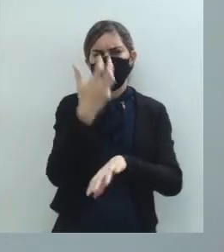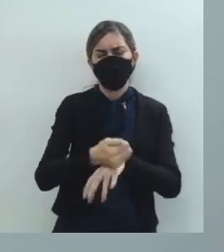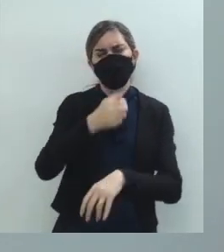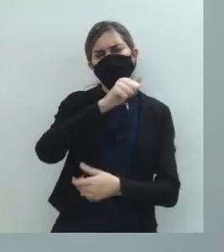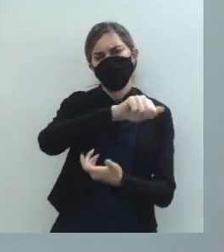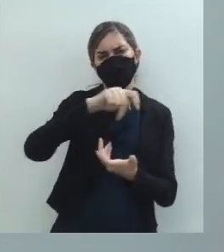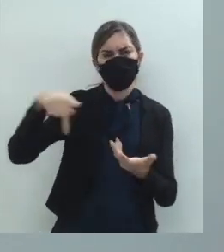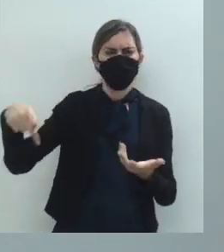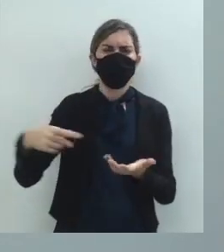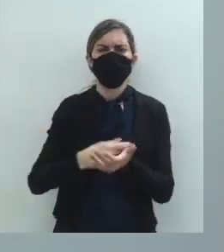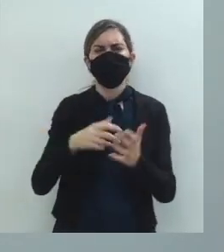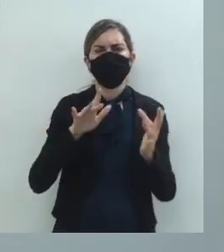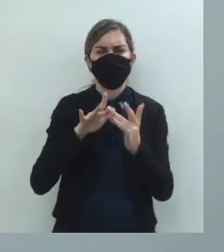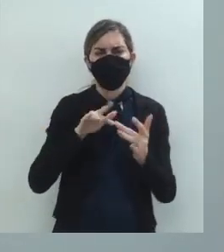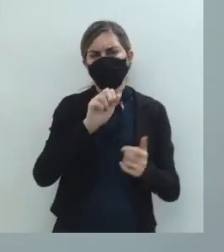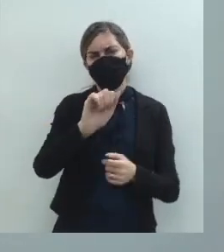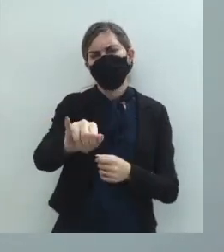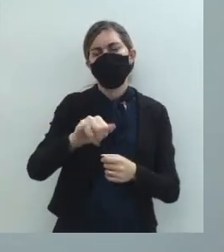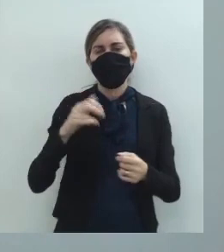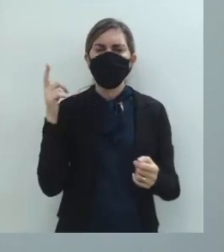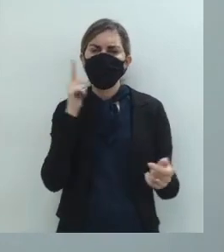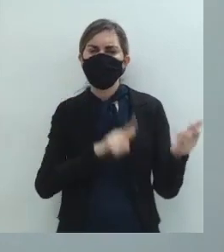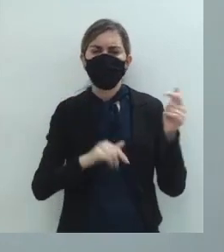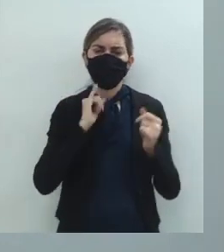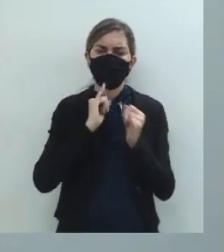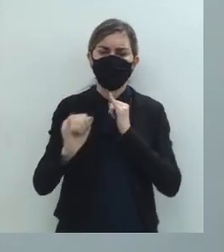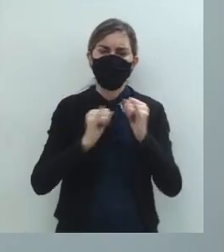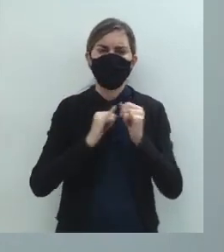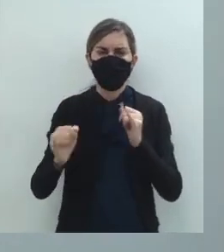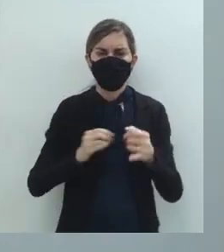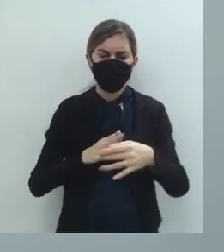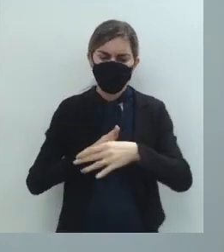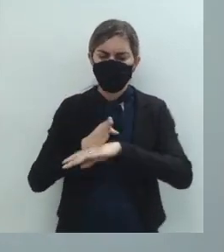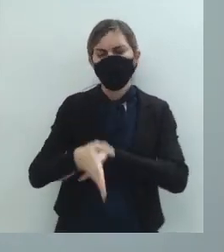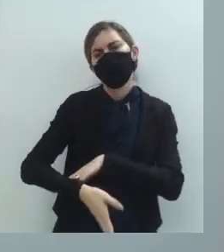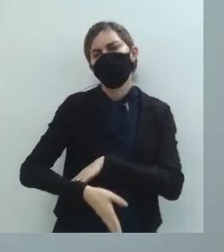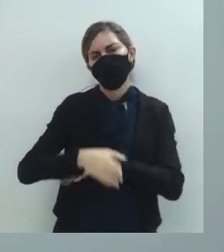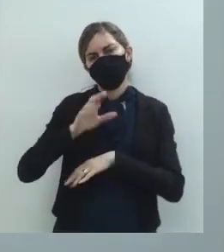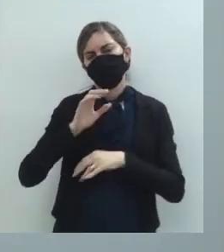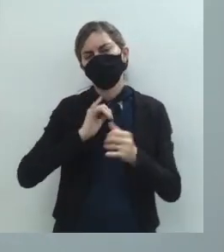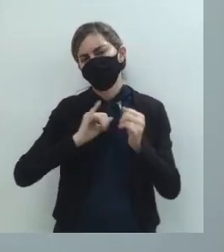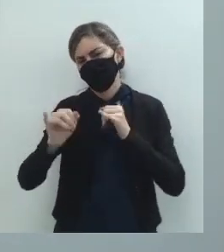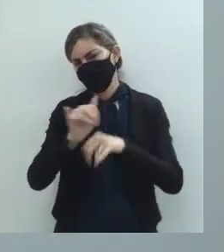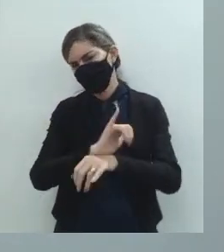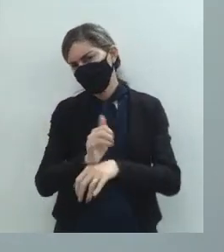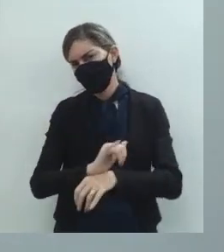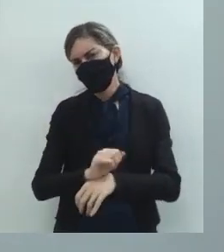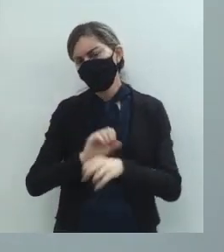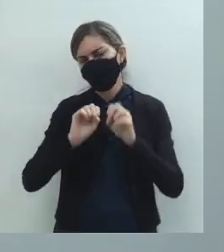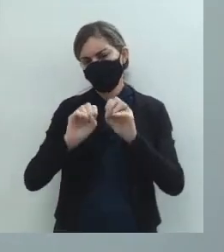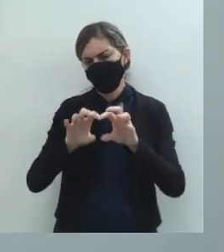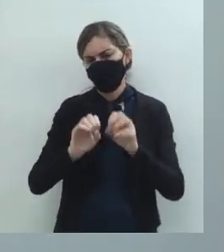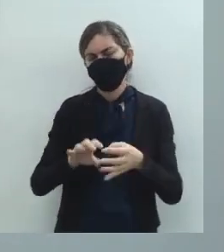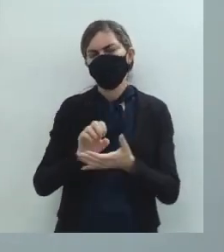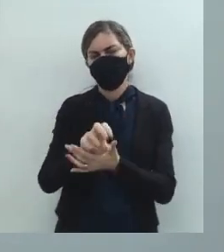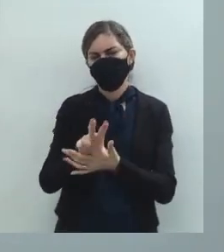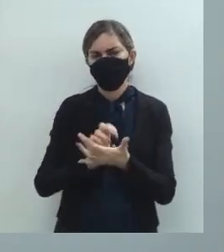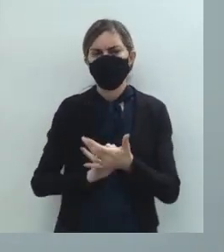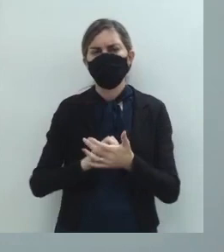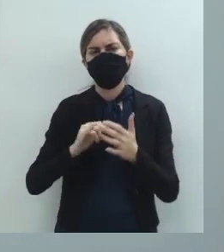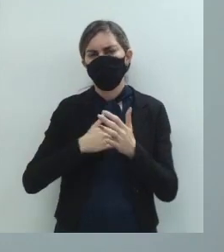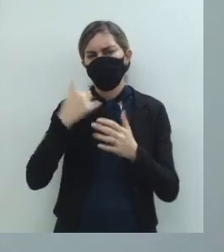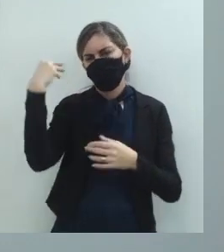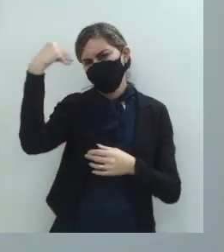Conecta Aí. Isso garante o seu acesso à internet. E entra lá no canal no YouTube, no EducaPE, se inscreve no canal,